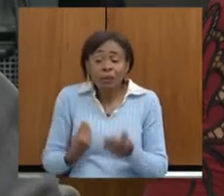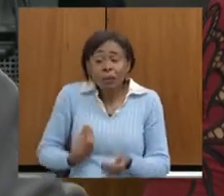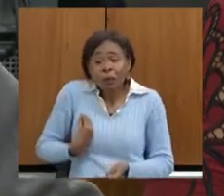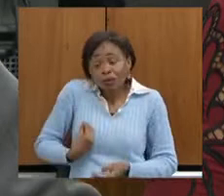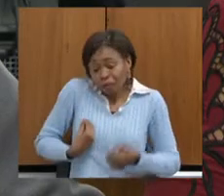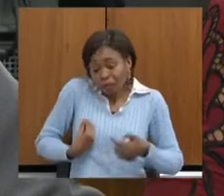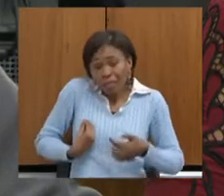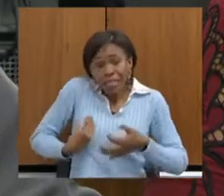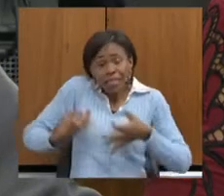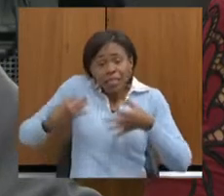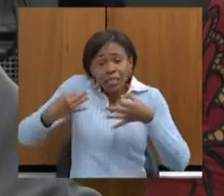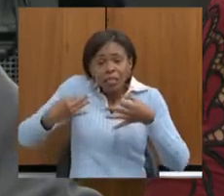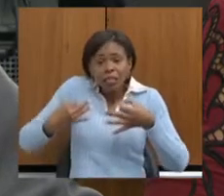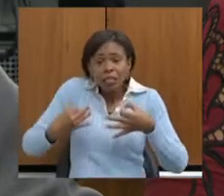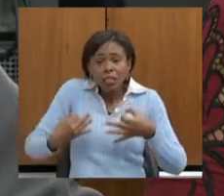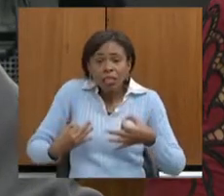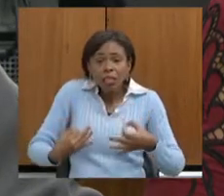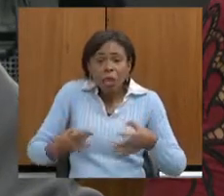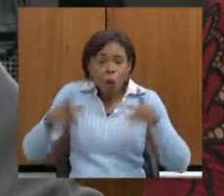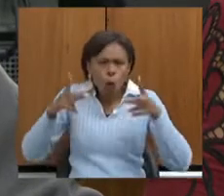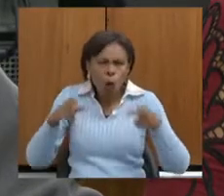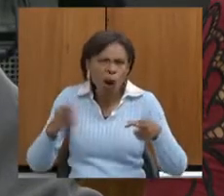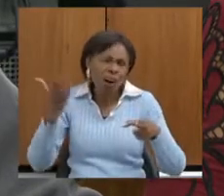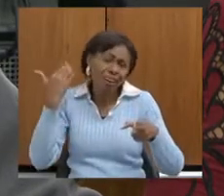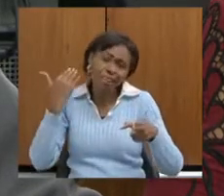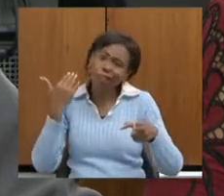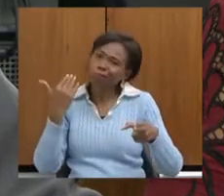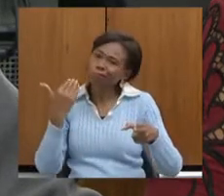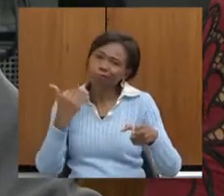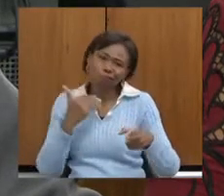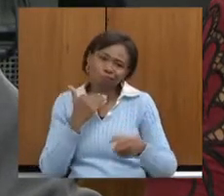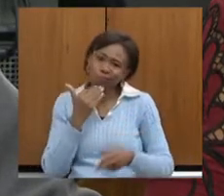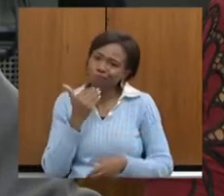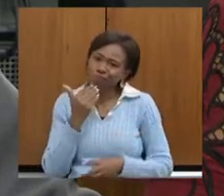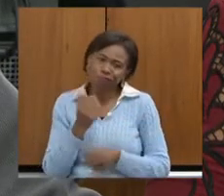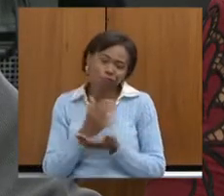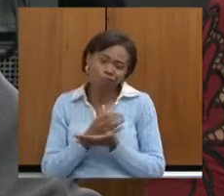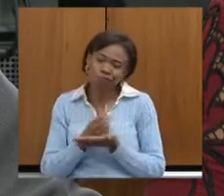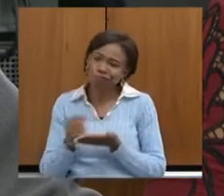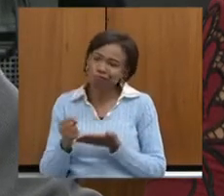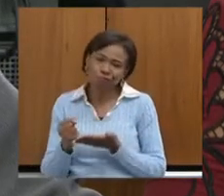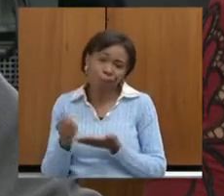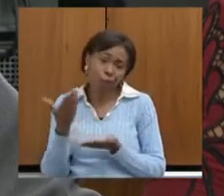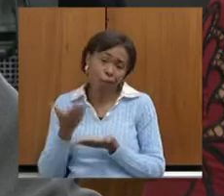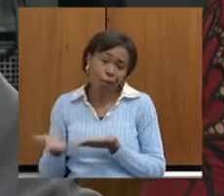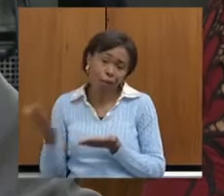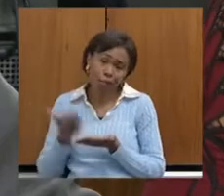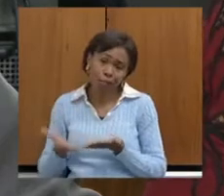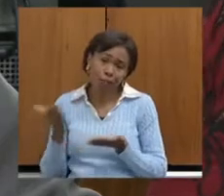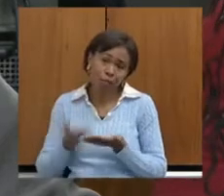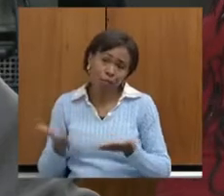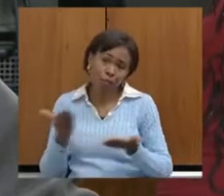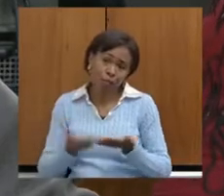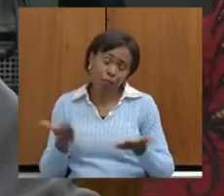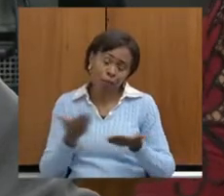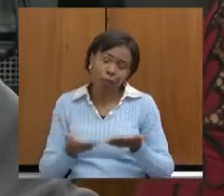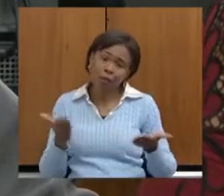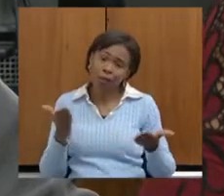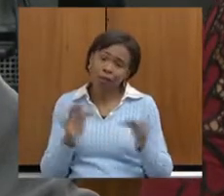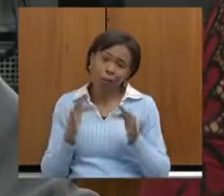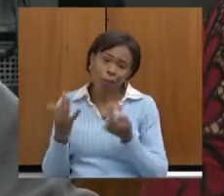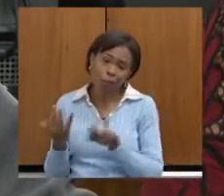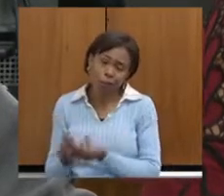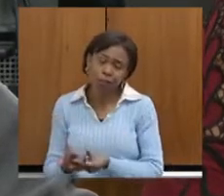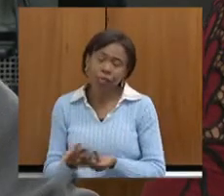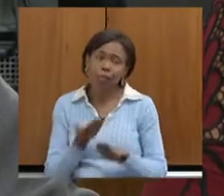vida digna igual não vai ser perder muita coisa na gente que não tem volta mais né seja quem perdeu o foto de